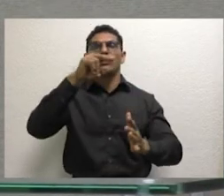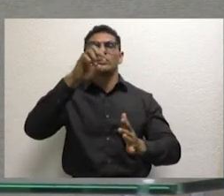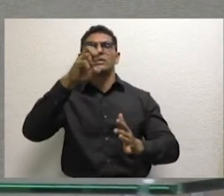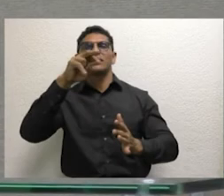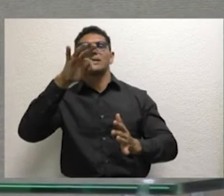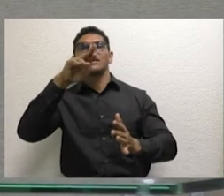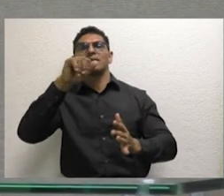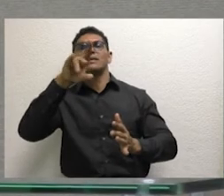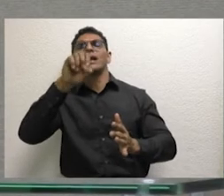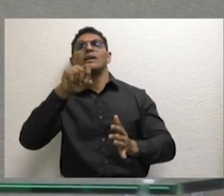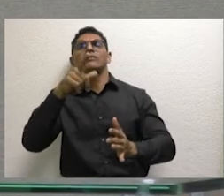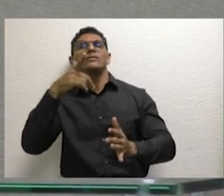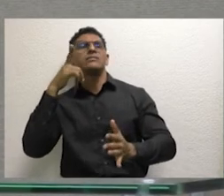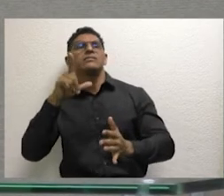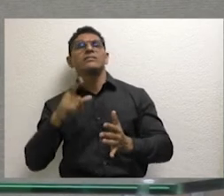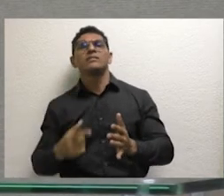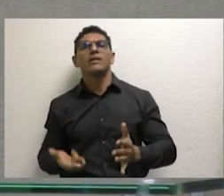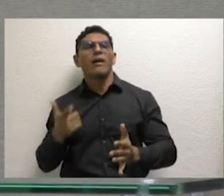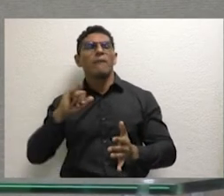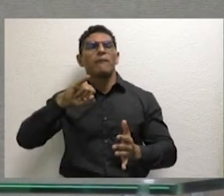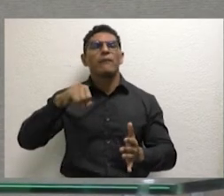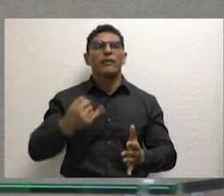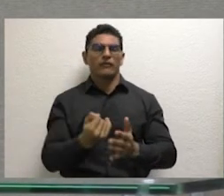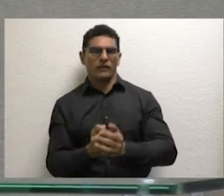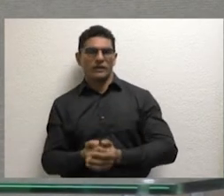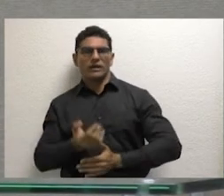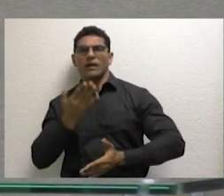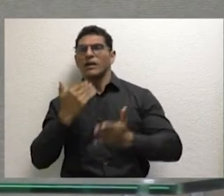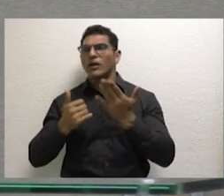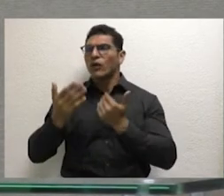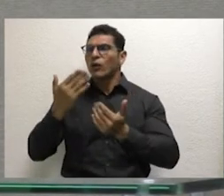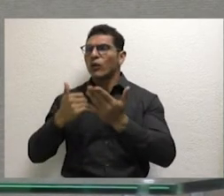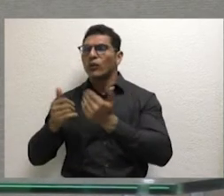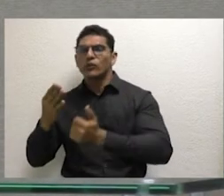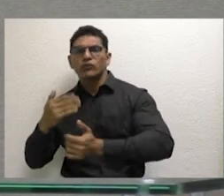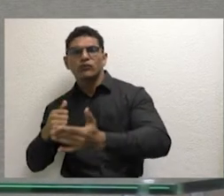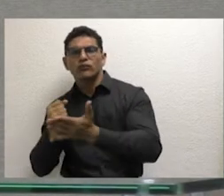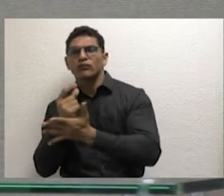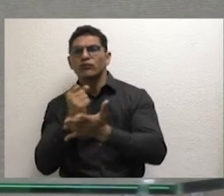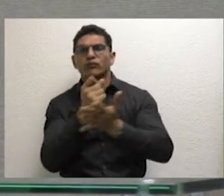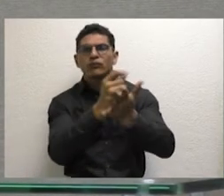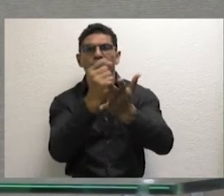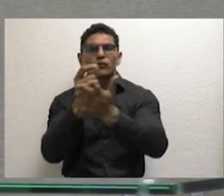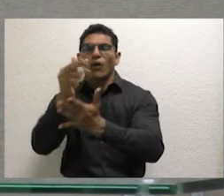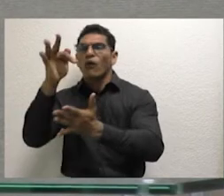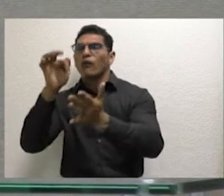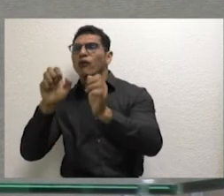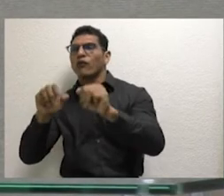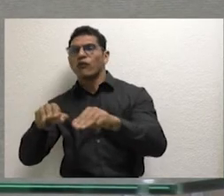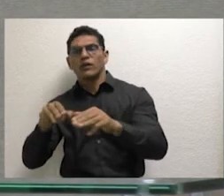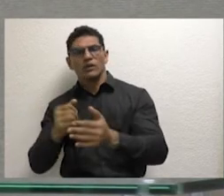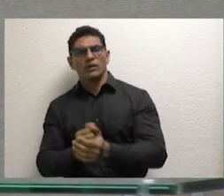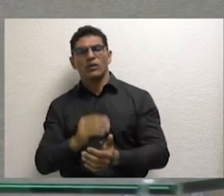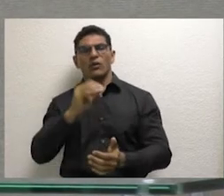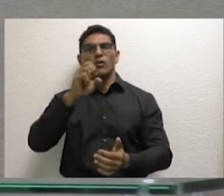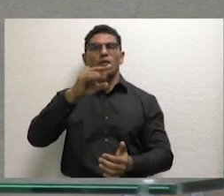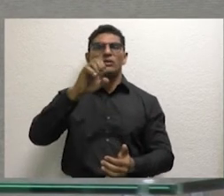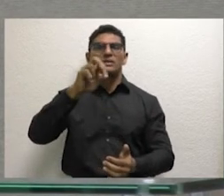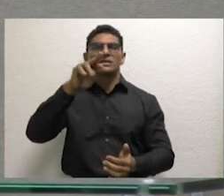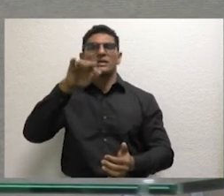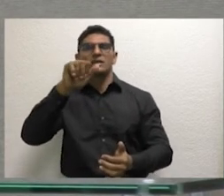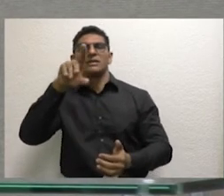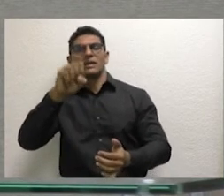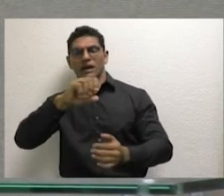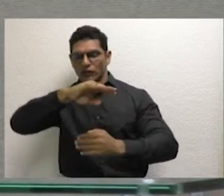beneficiário é quem consome o produto final o concentrado sai daqui